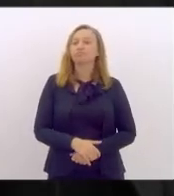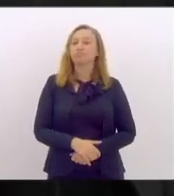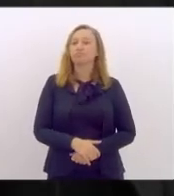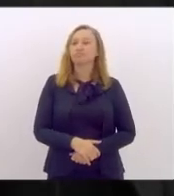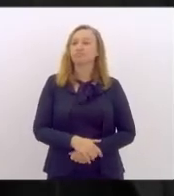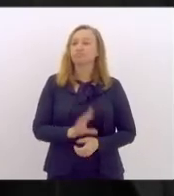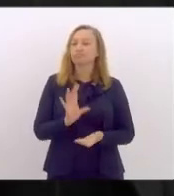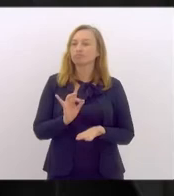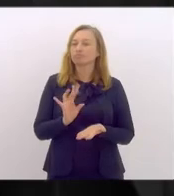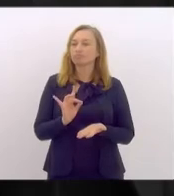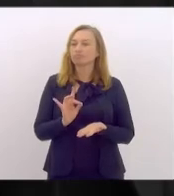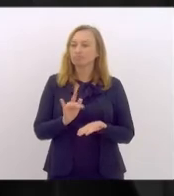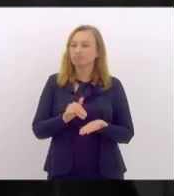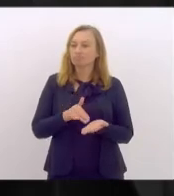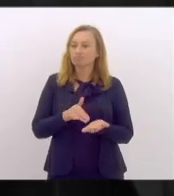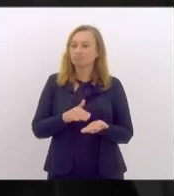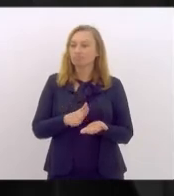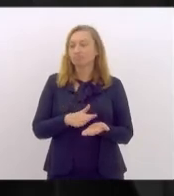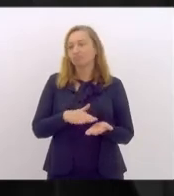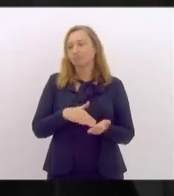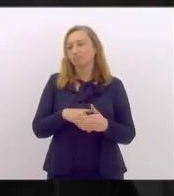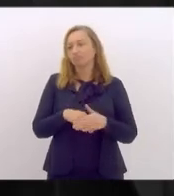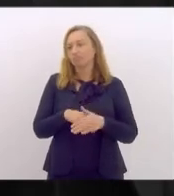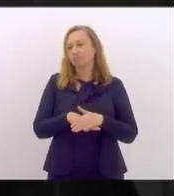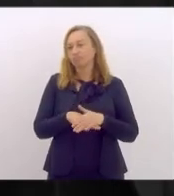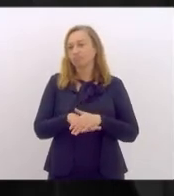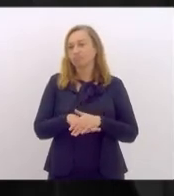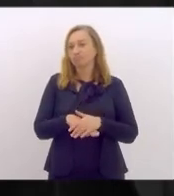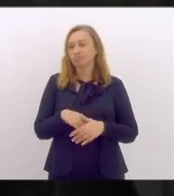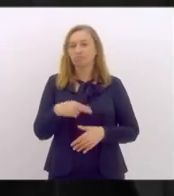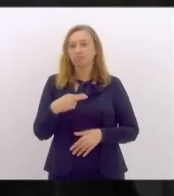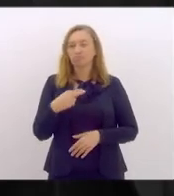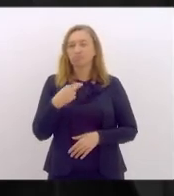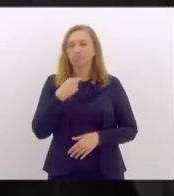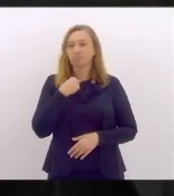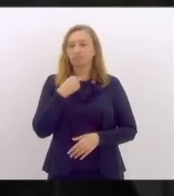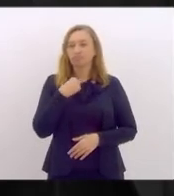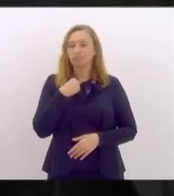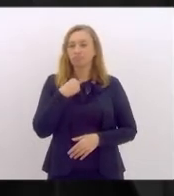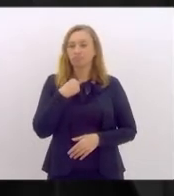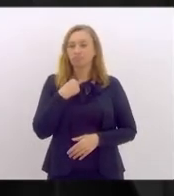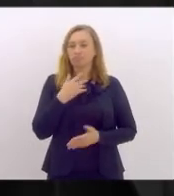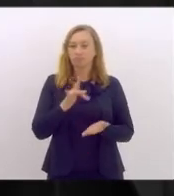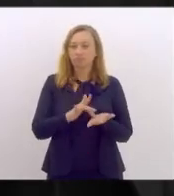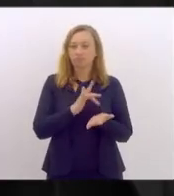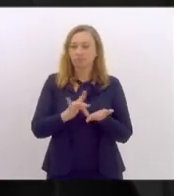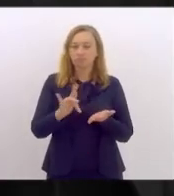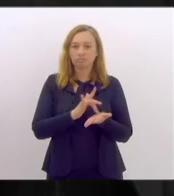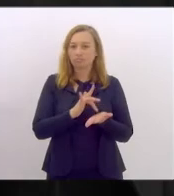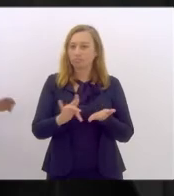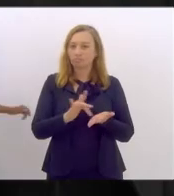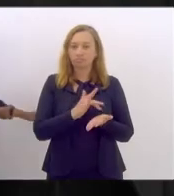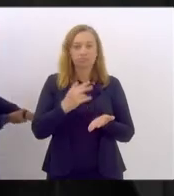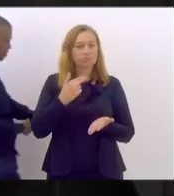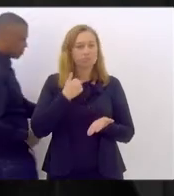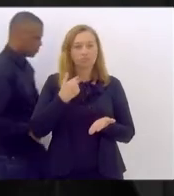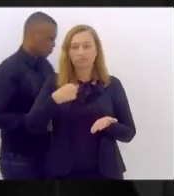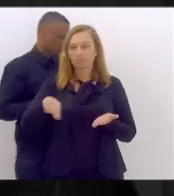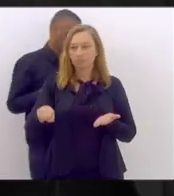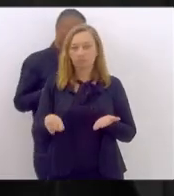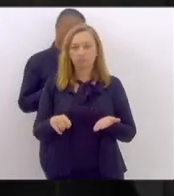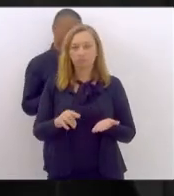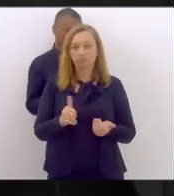Cola e não é possível levar o telefone celular logo